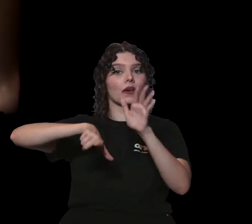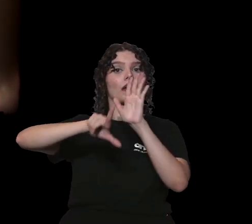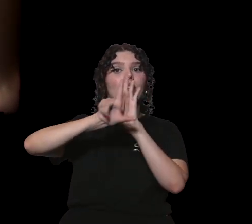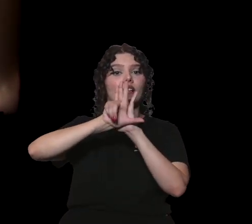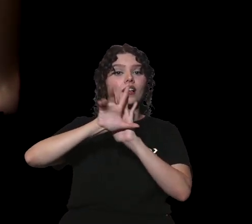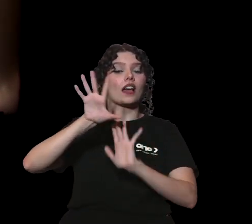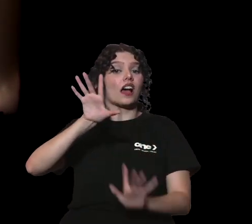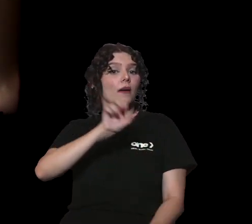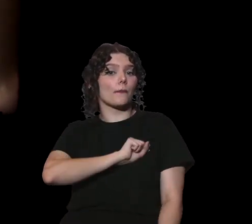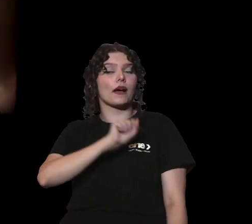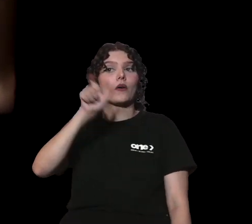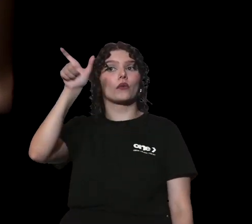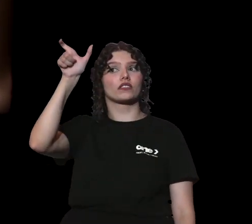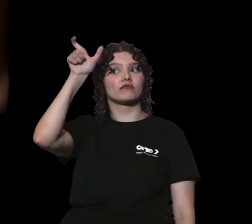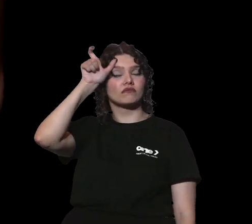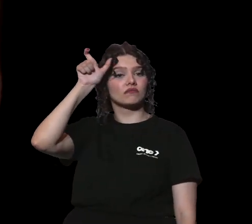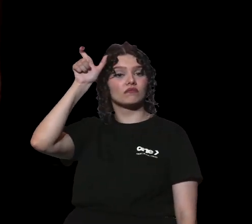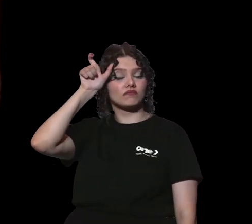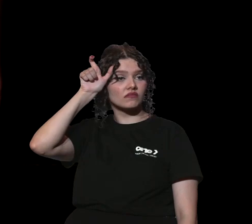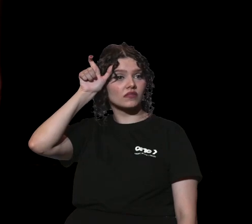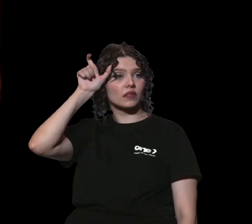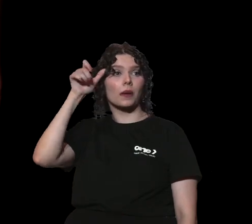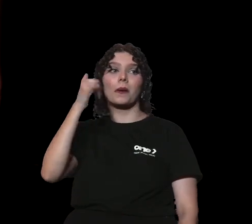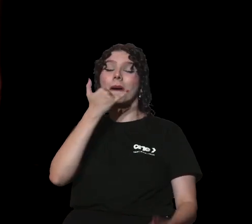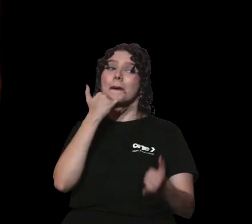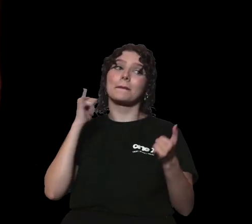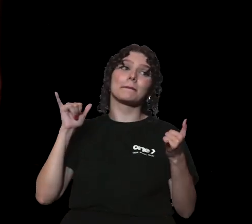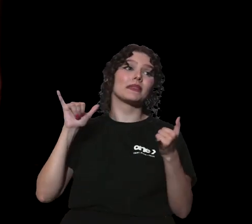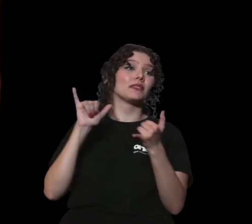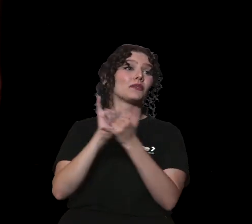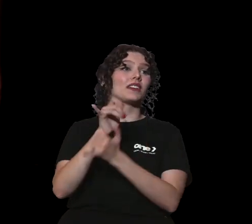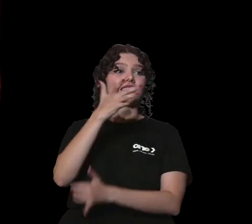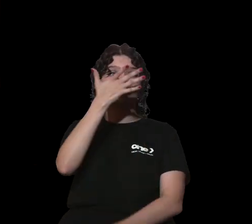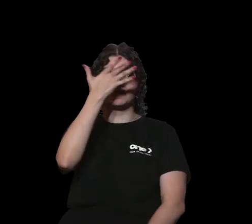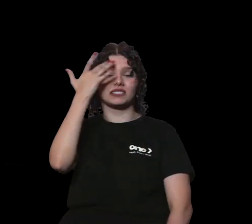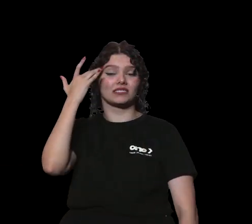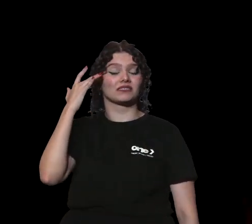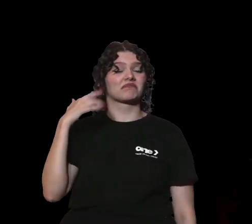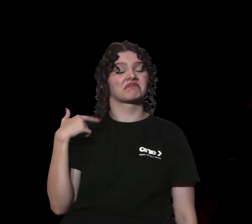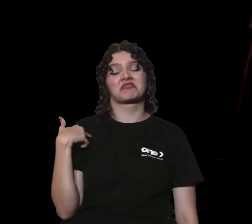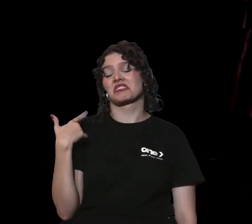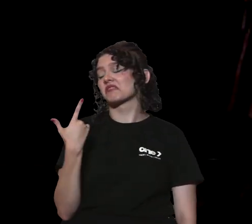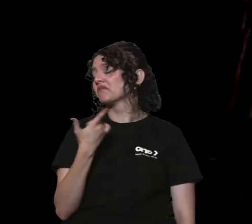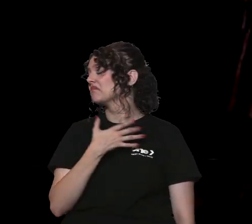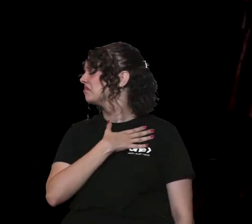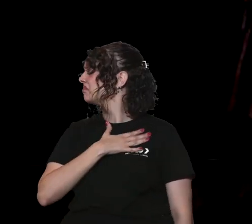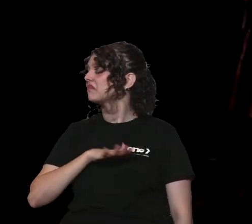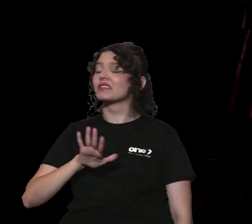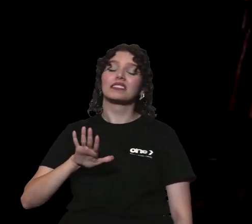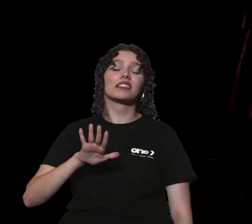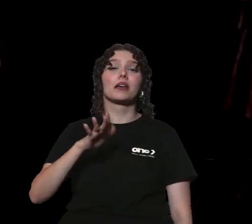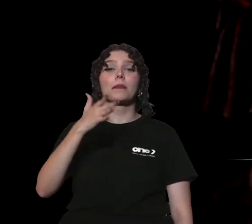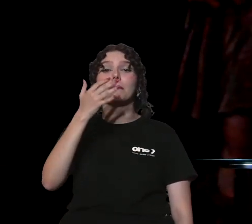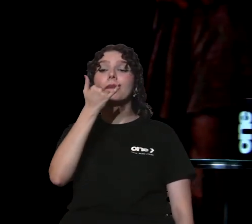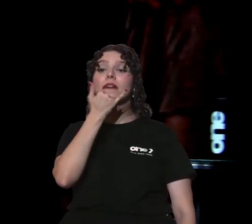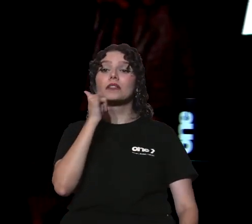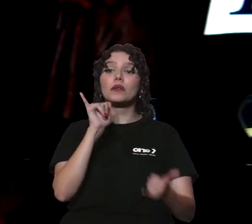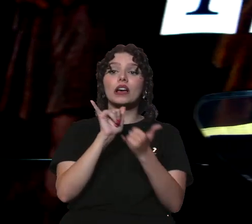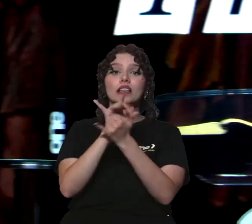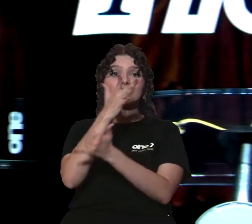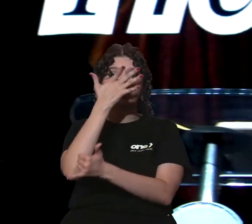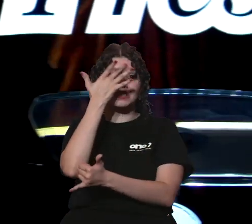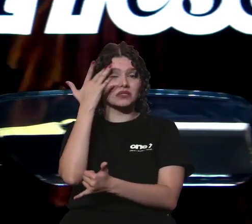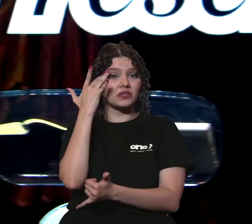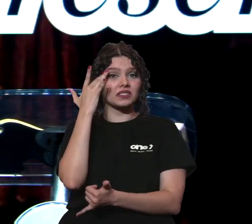Envolve amar o inimigo. Envolve perdoar quem me machucou. Envolve perdoar quem falou mal de mim.